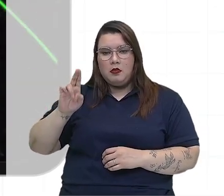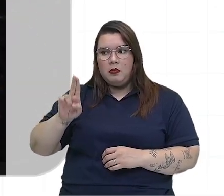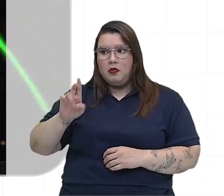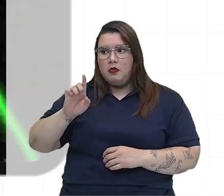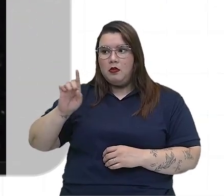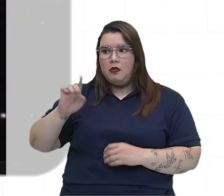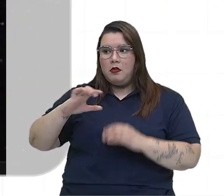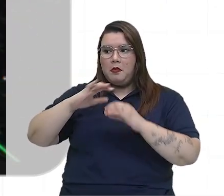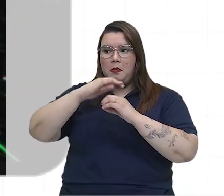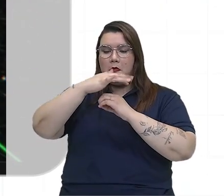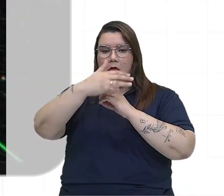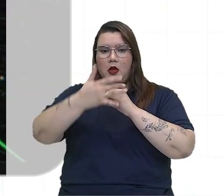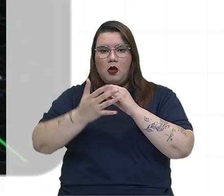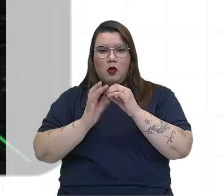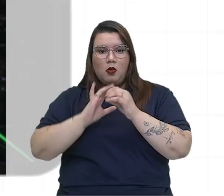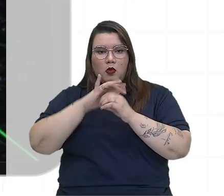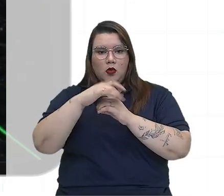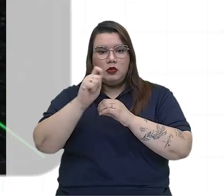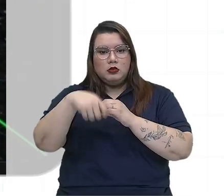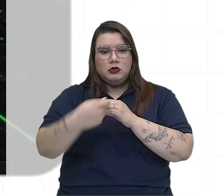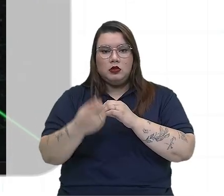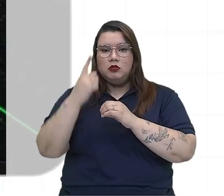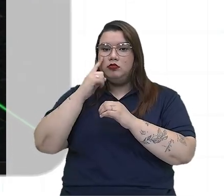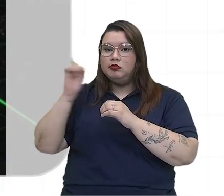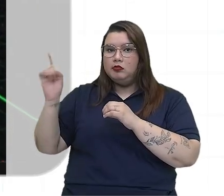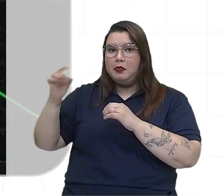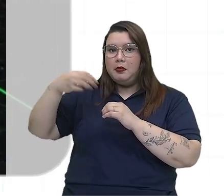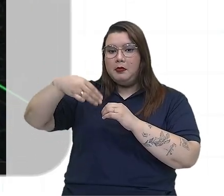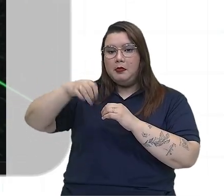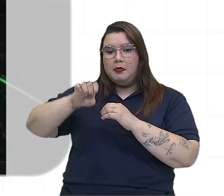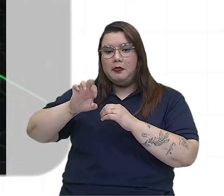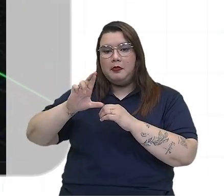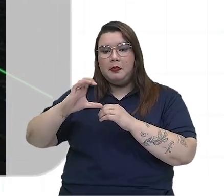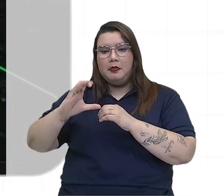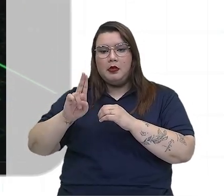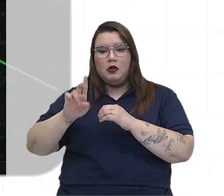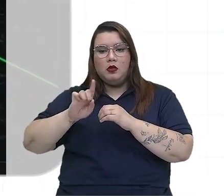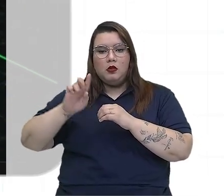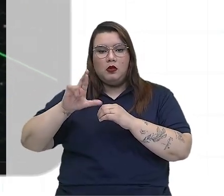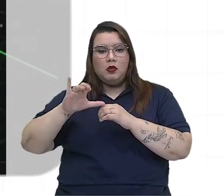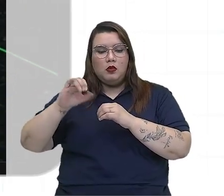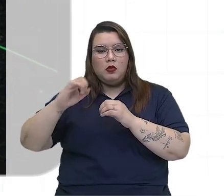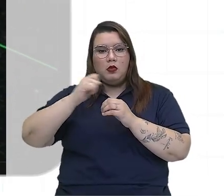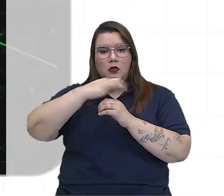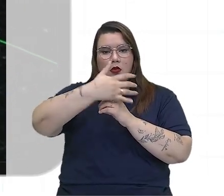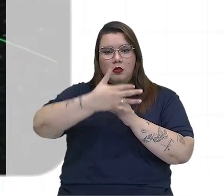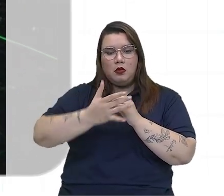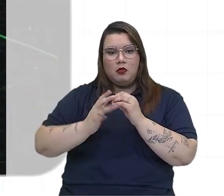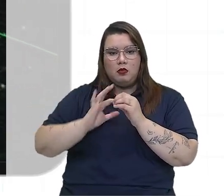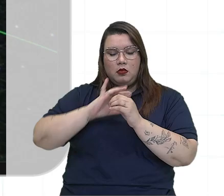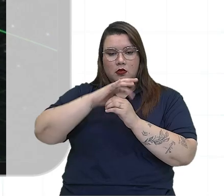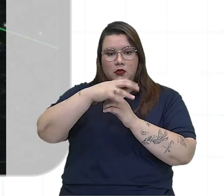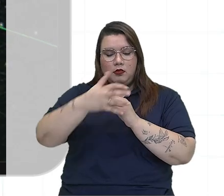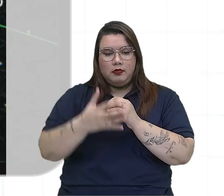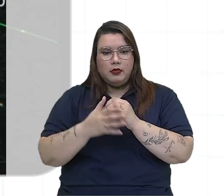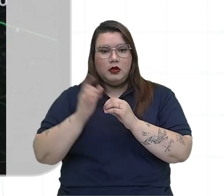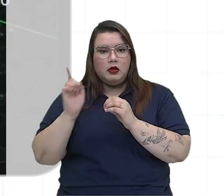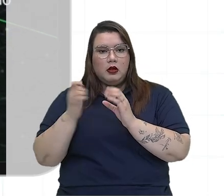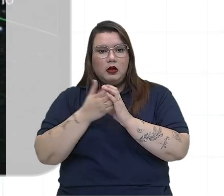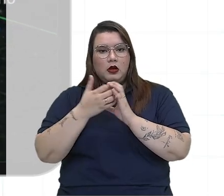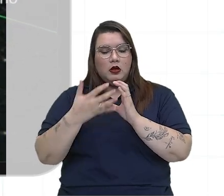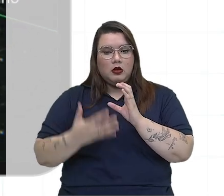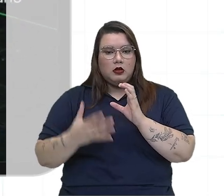então, Mercúrio mais de perto. Olha só, Mercúrio, a gente pode ver nessa animação que a topografia de Mercúrio